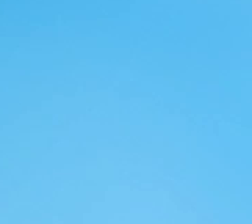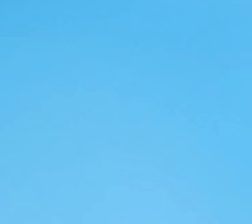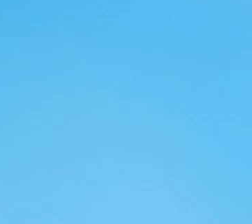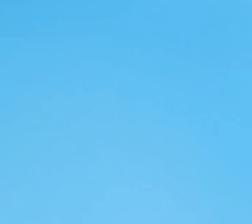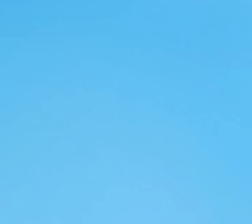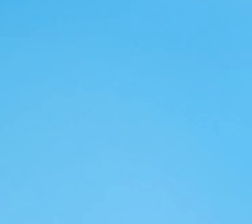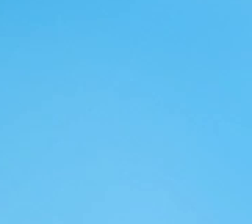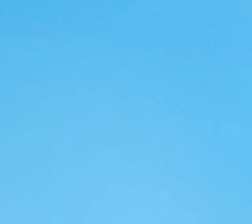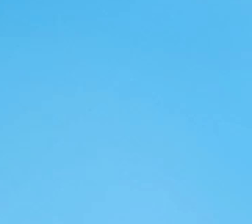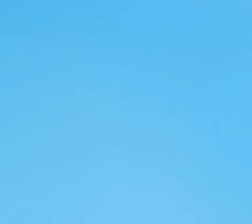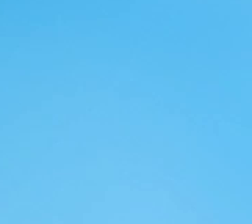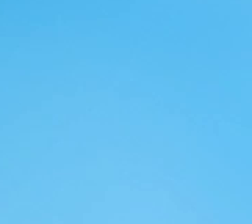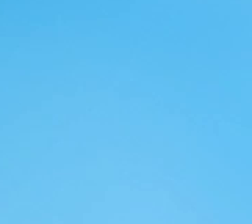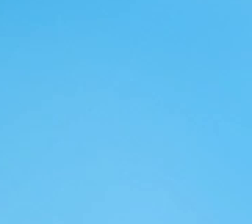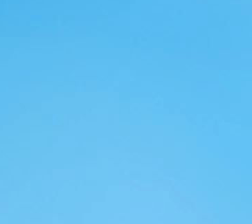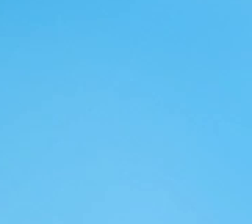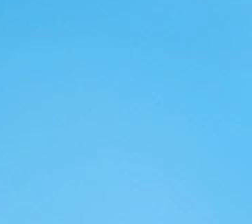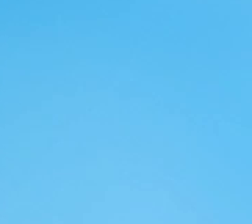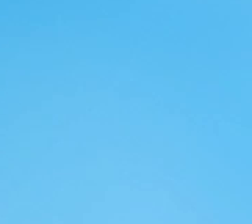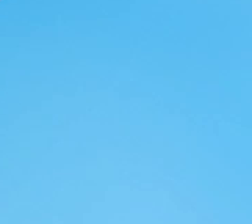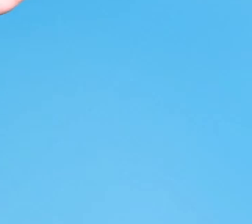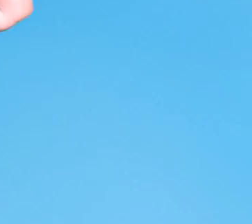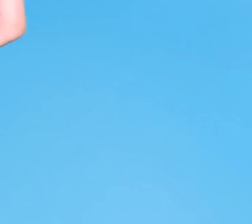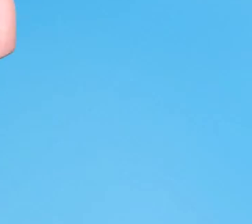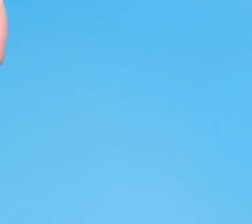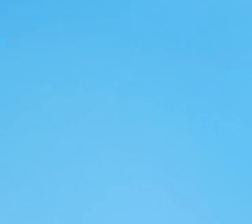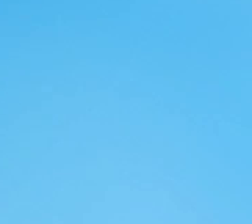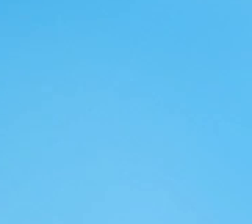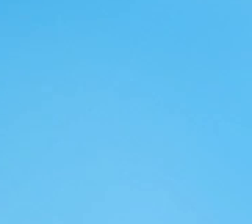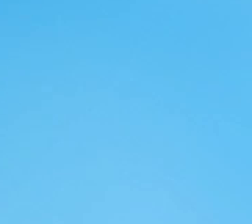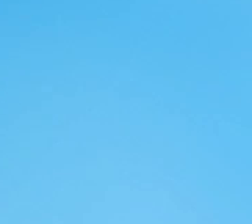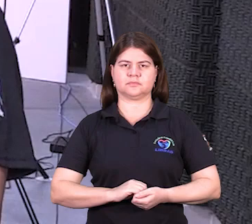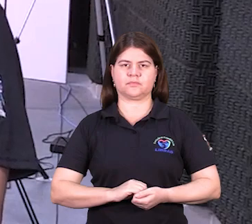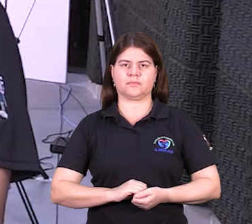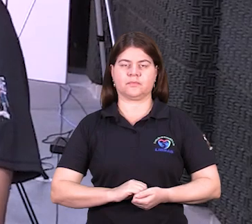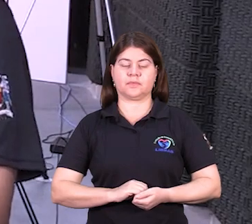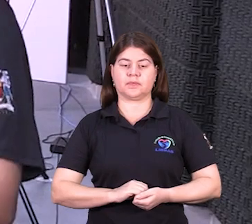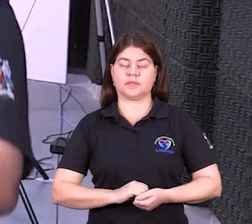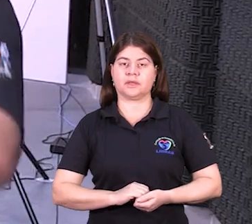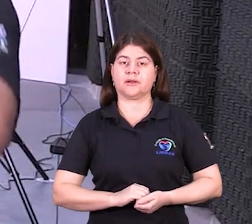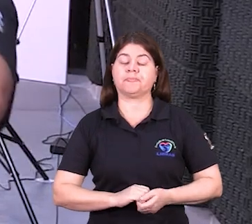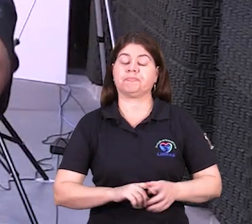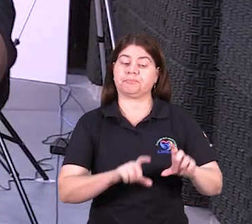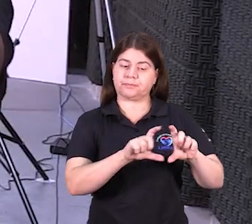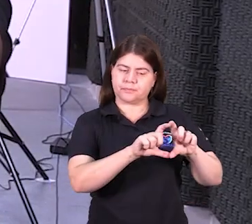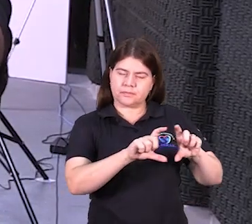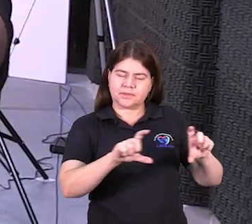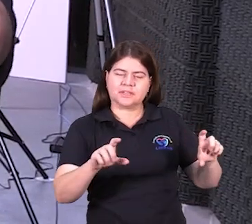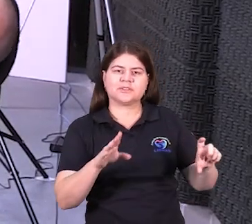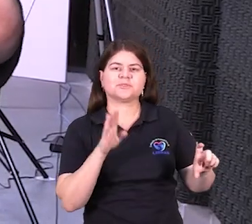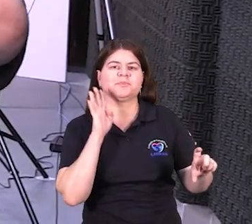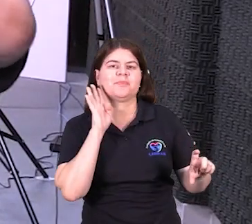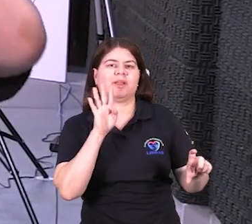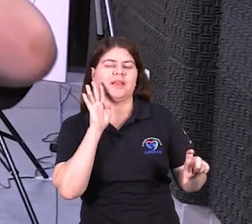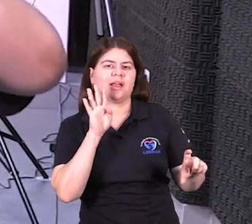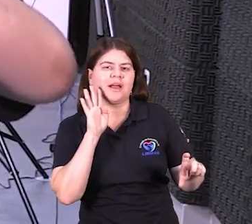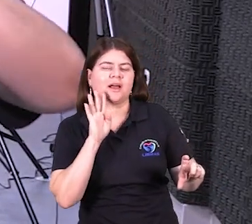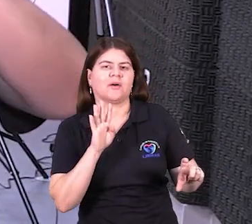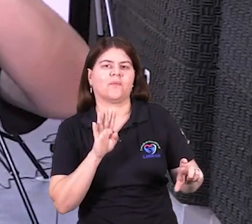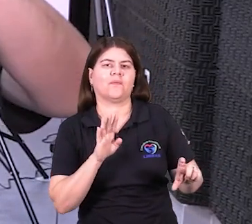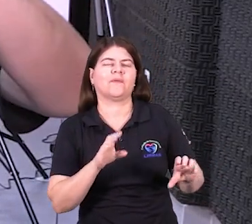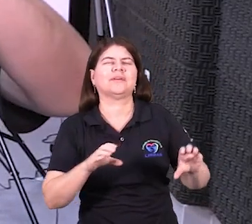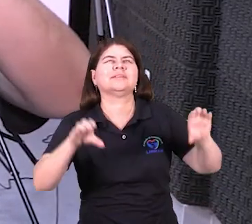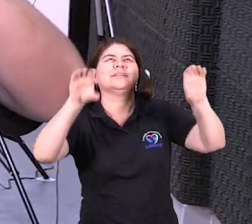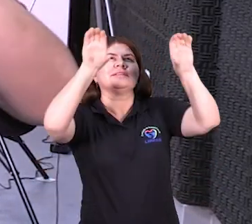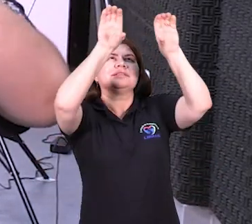risonho límpido, a imagem do cruzeiro resplandece. Esse é um trecho muito legal, a gente contextualizou o